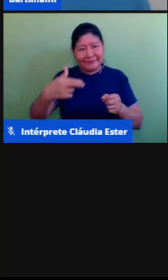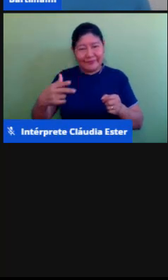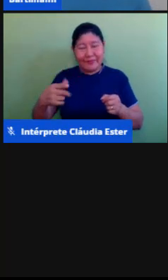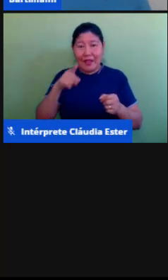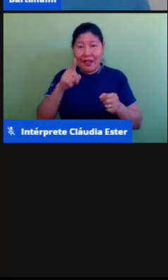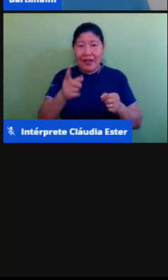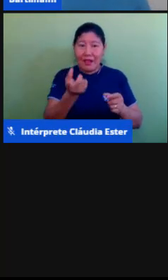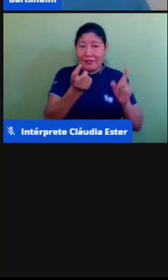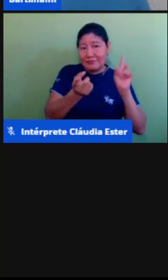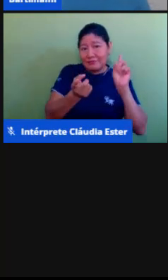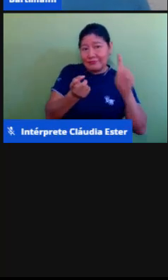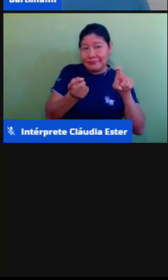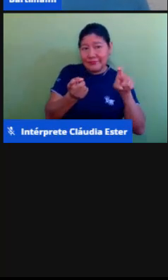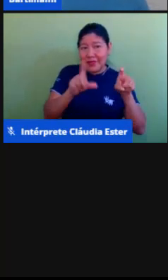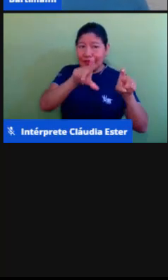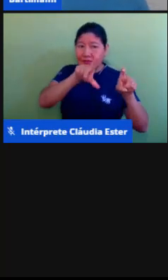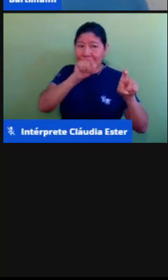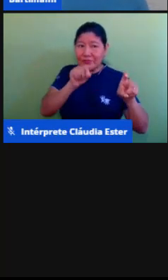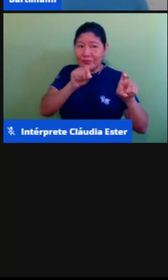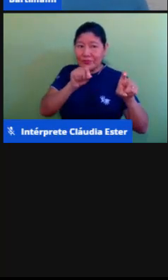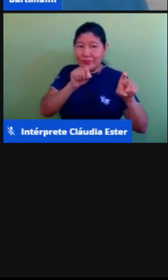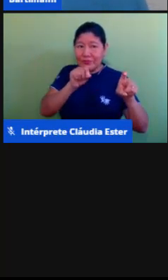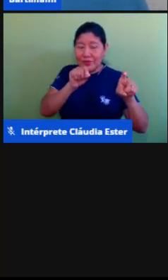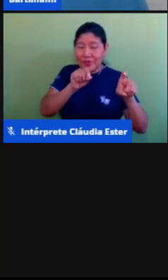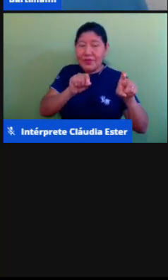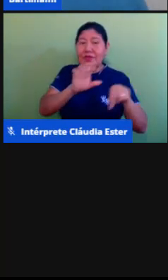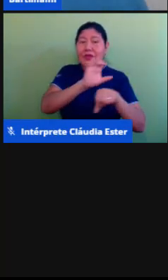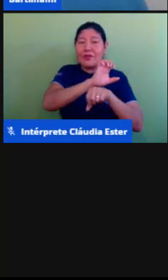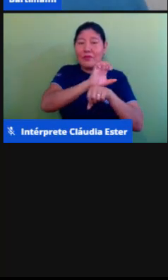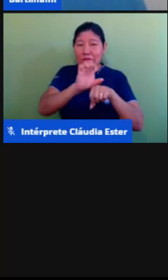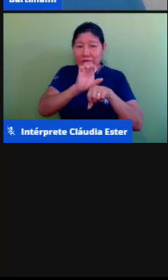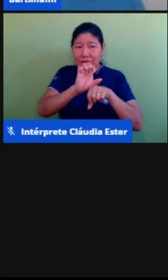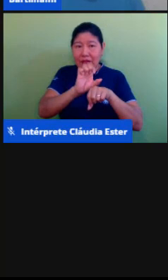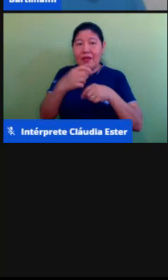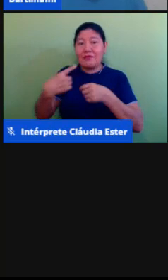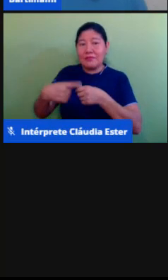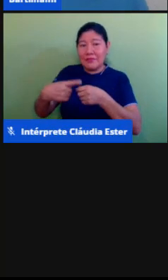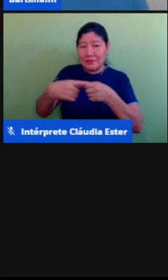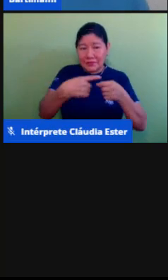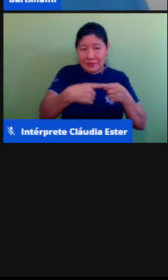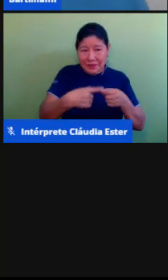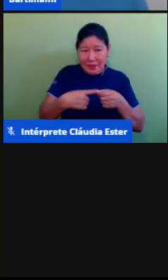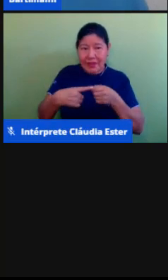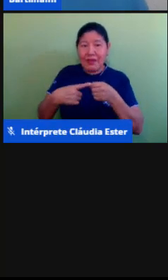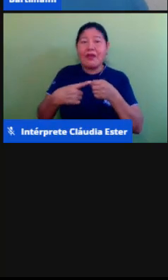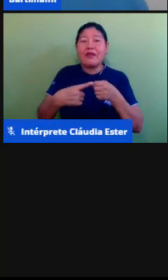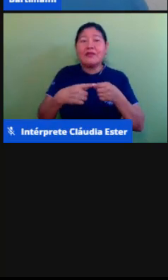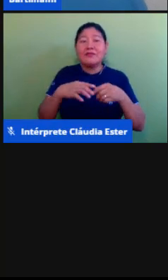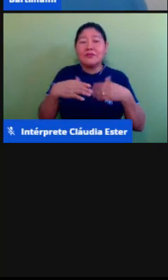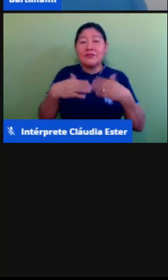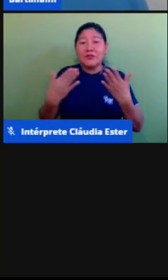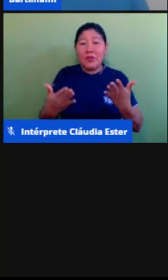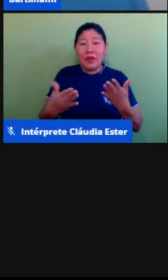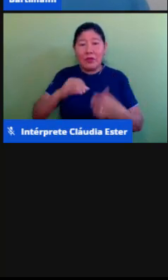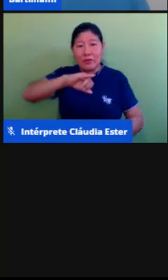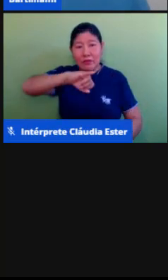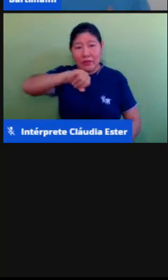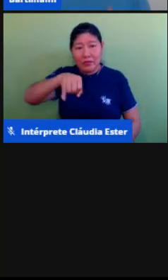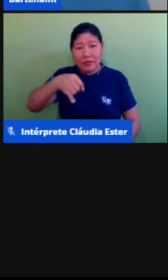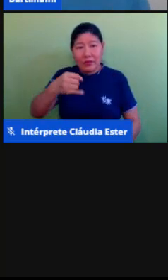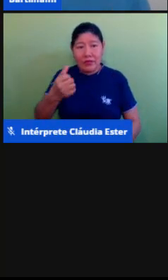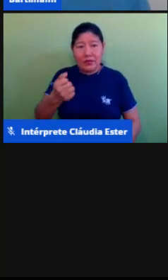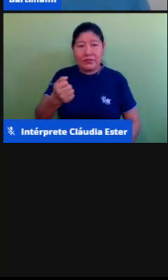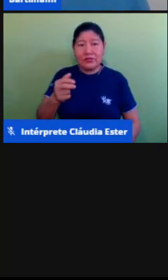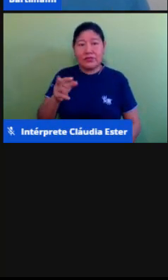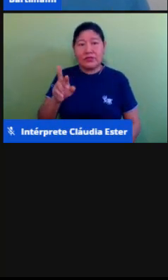defini recorte territorial, município, e escolhi o município de Jaraguari. E aí vem a